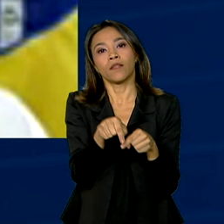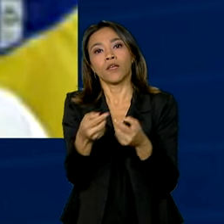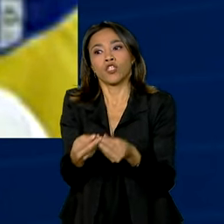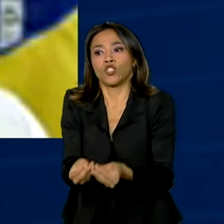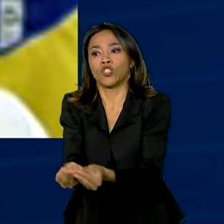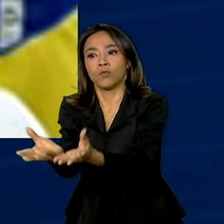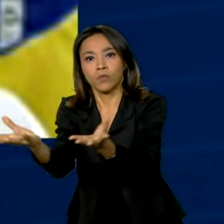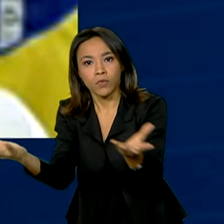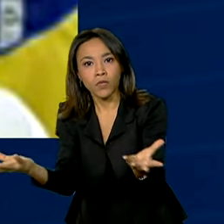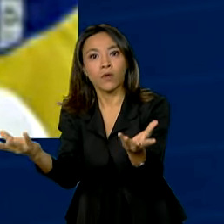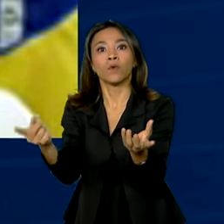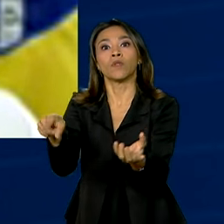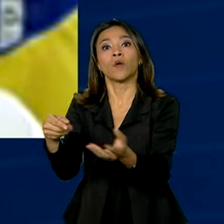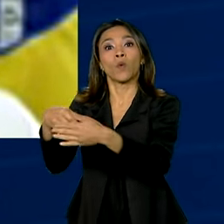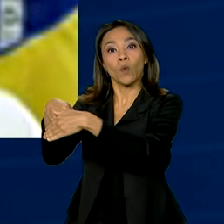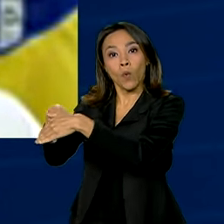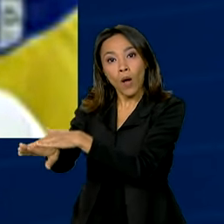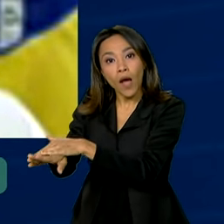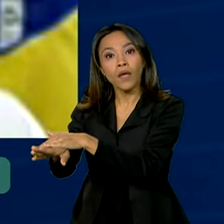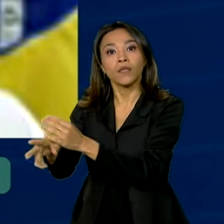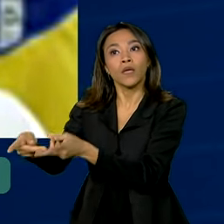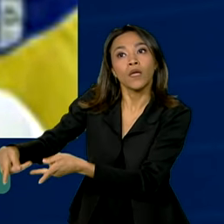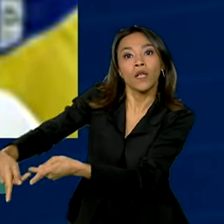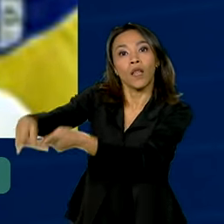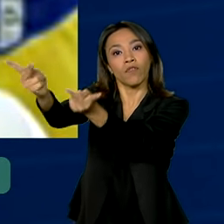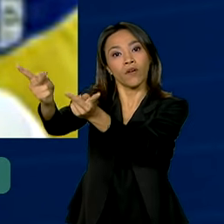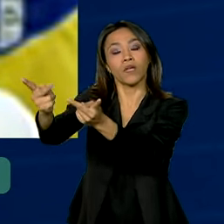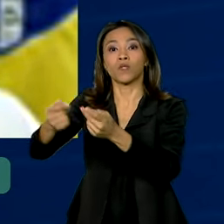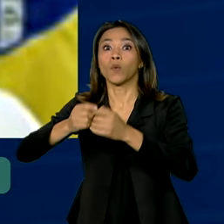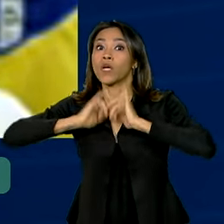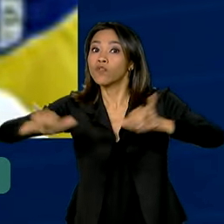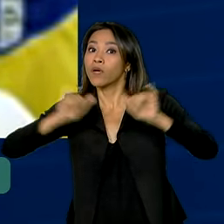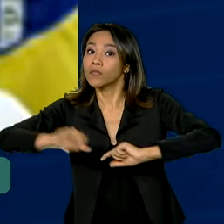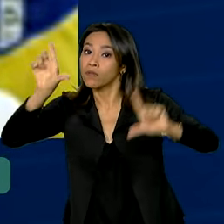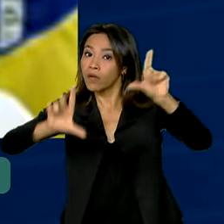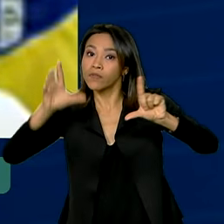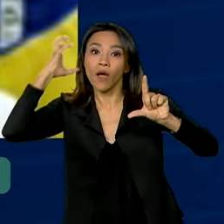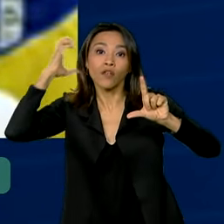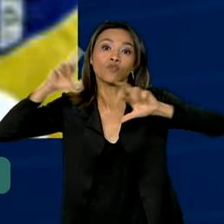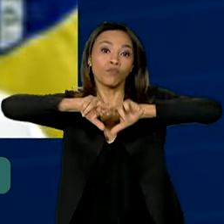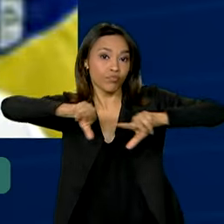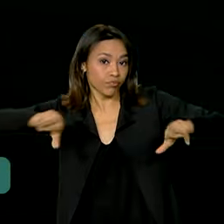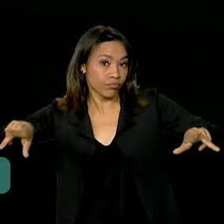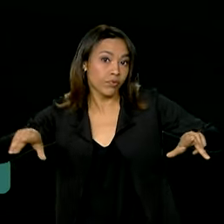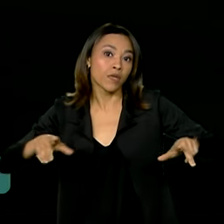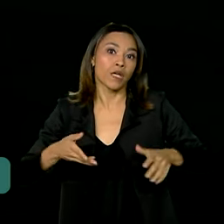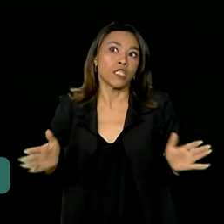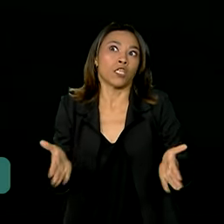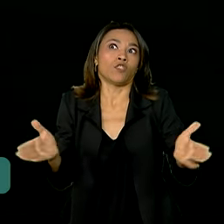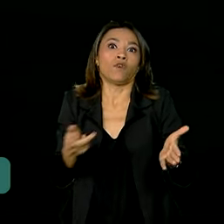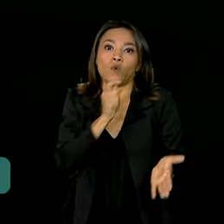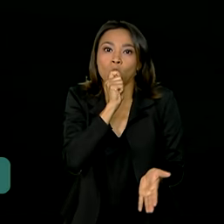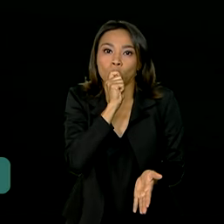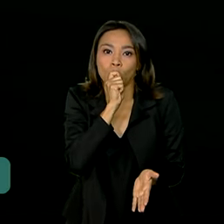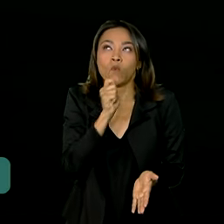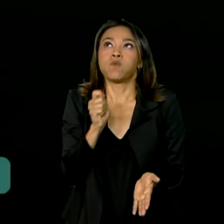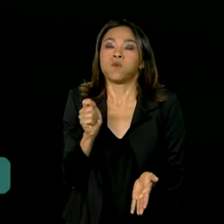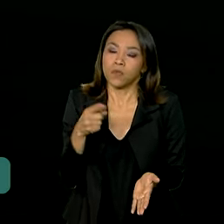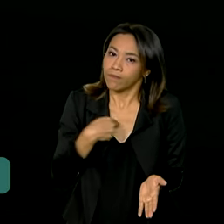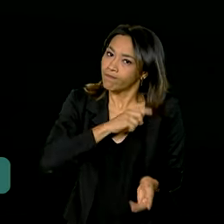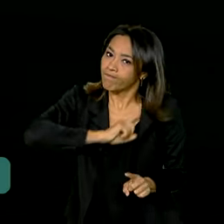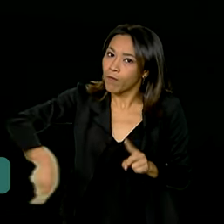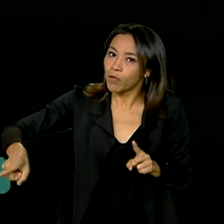o armazenamento, o transporte, a propaganda de dispositivos eletrônicos para fumar. Segundo a Associação